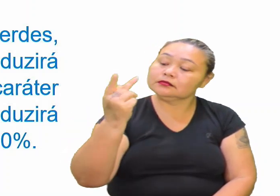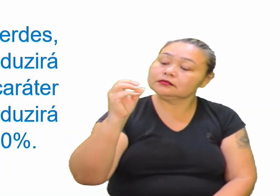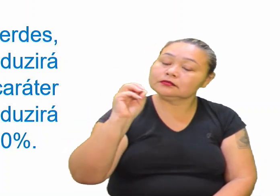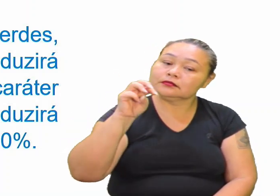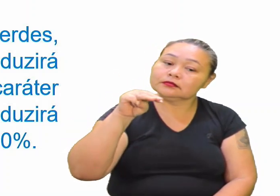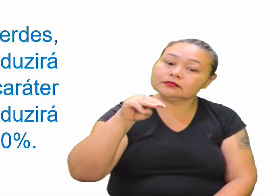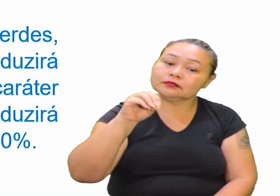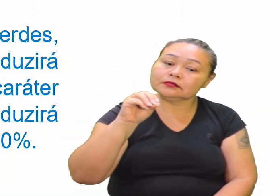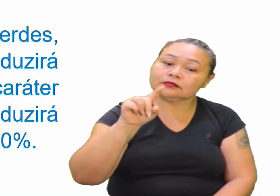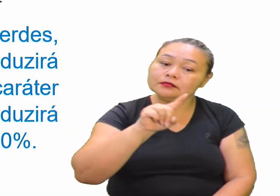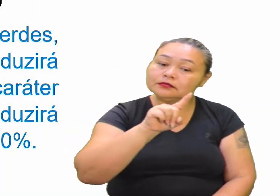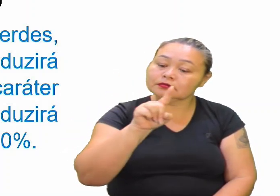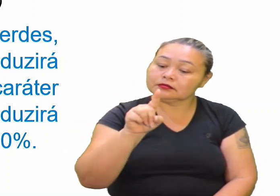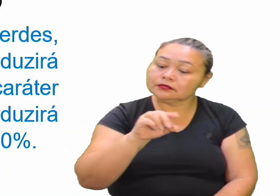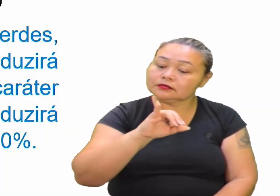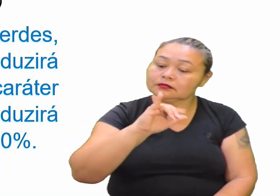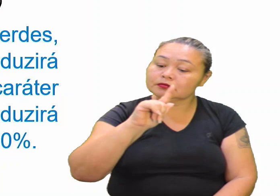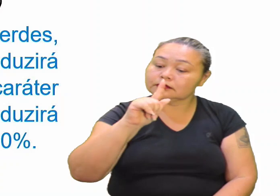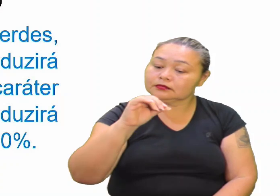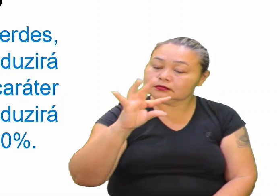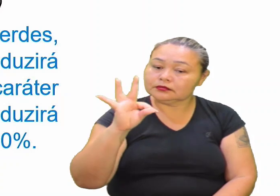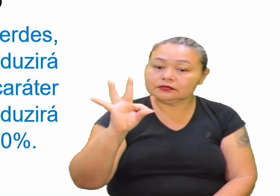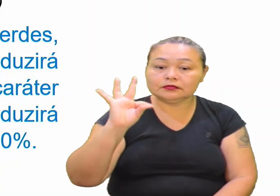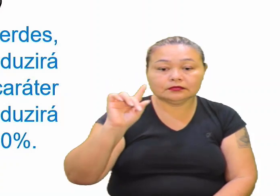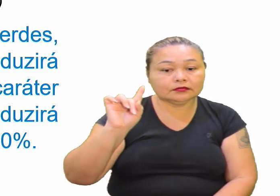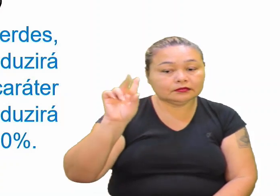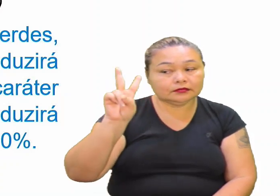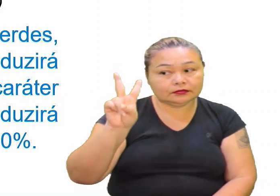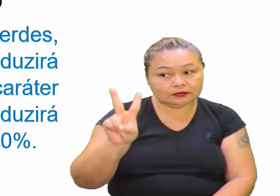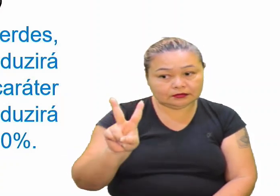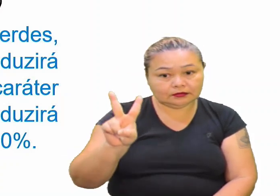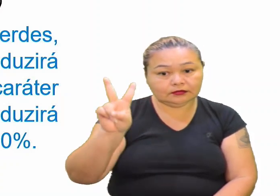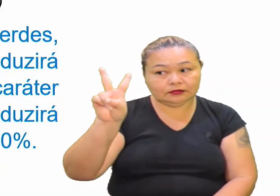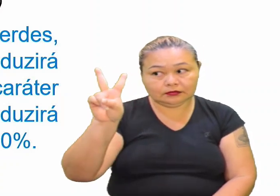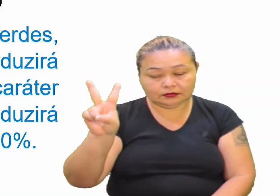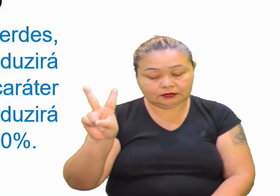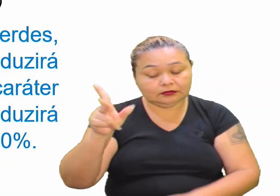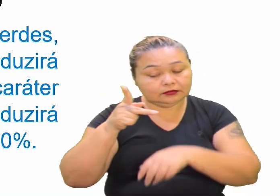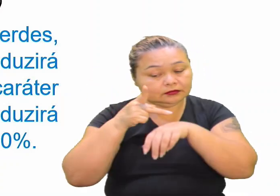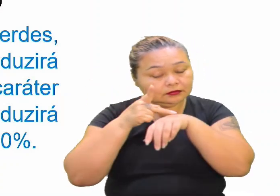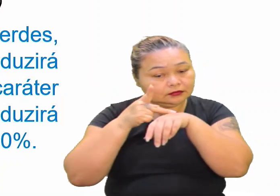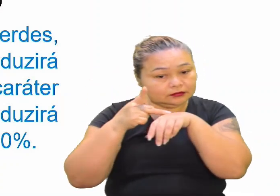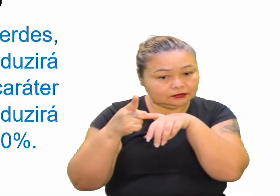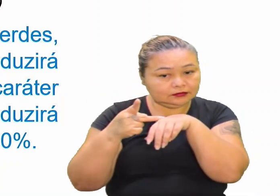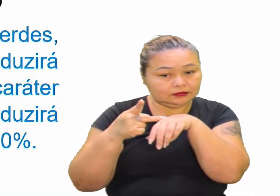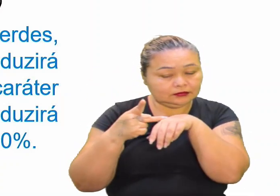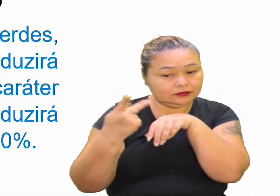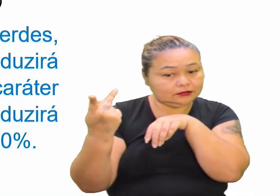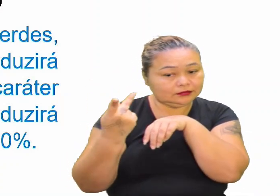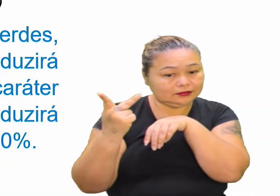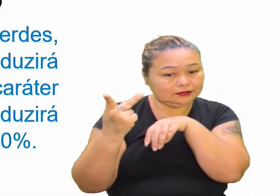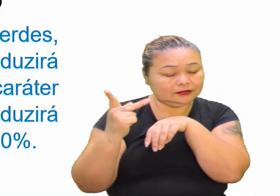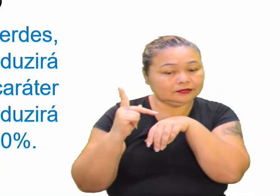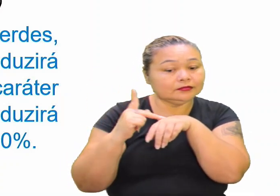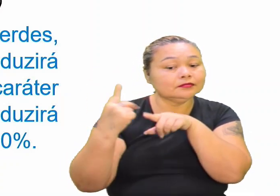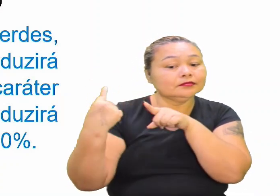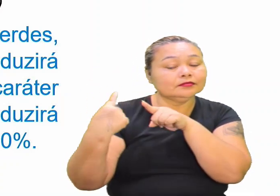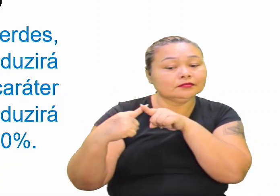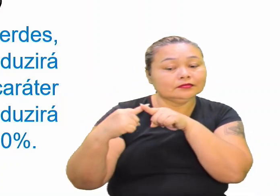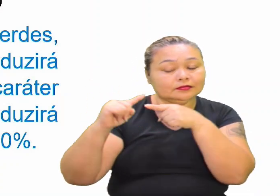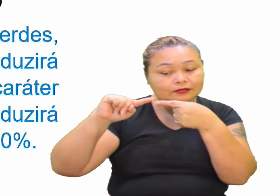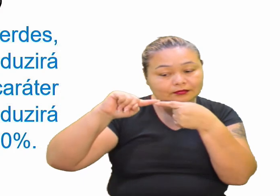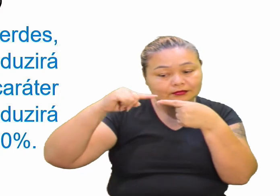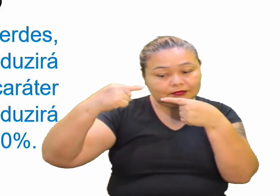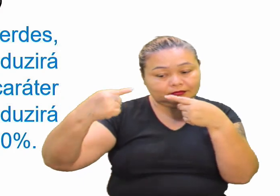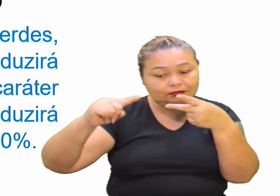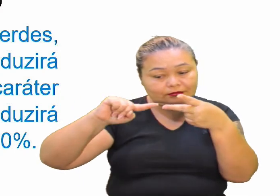Homozigoto. Vem para cá. Esse e esse são homozigotos. Por quê, professor? Se eu